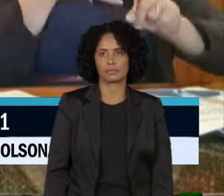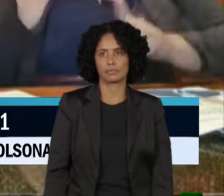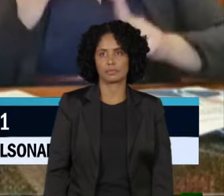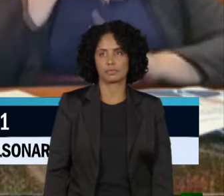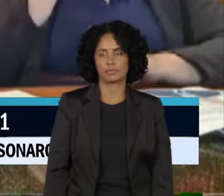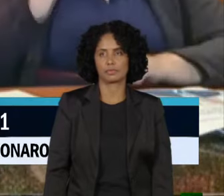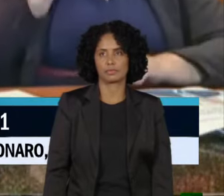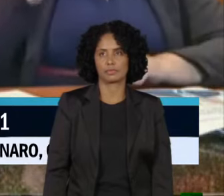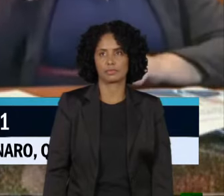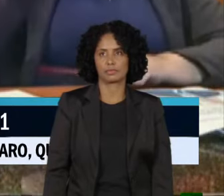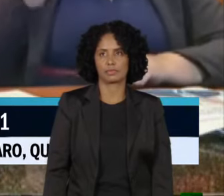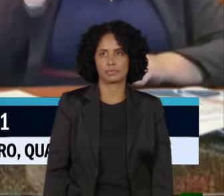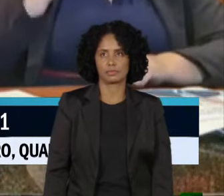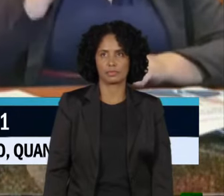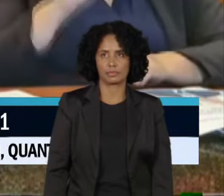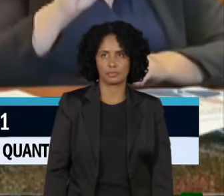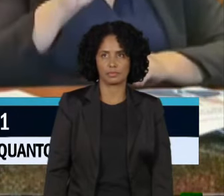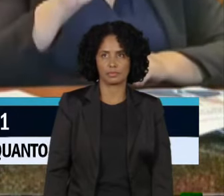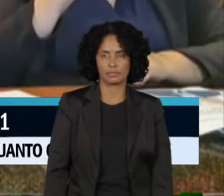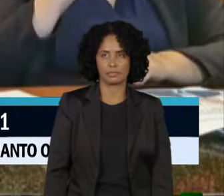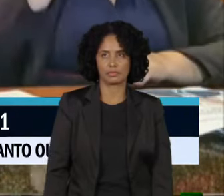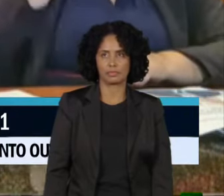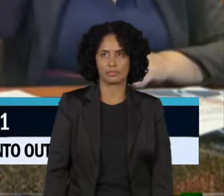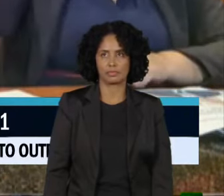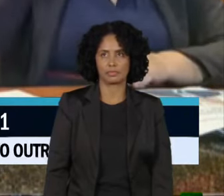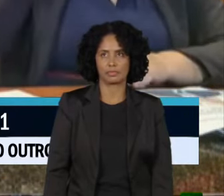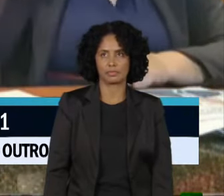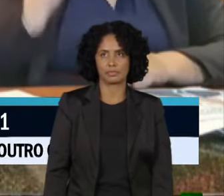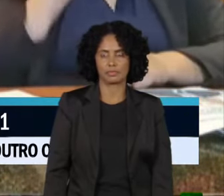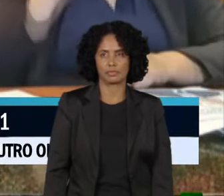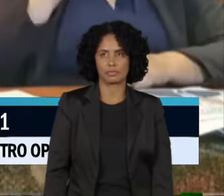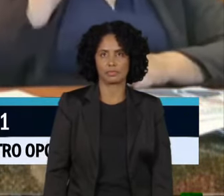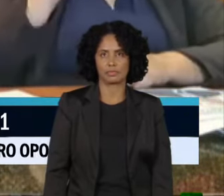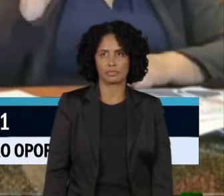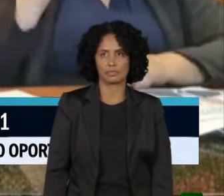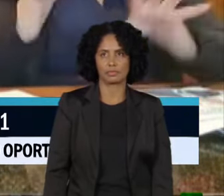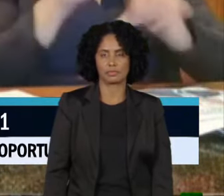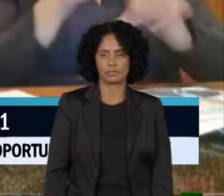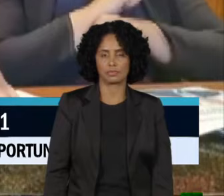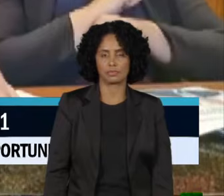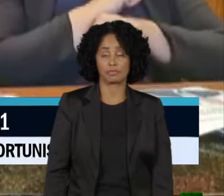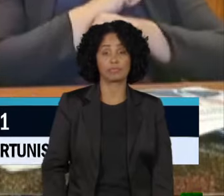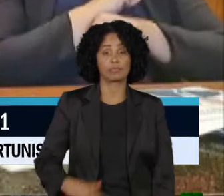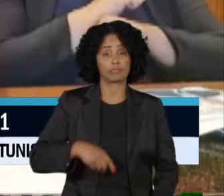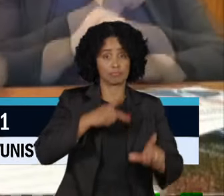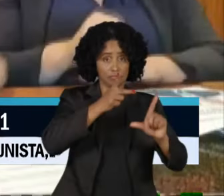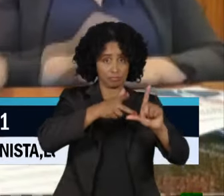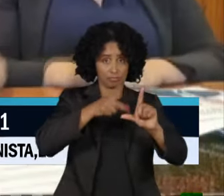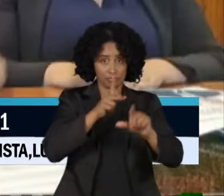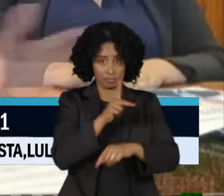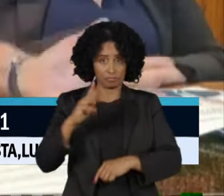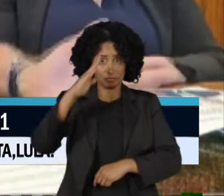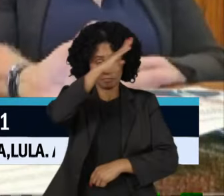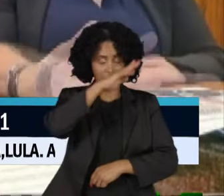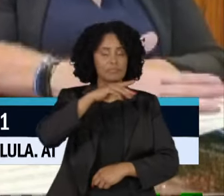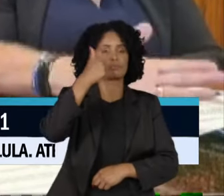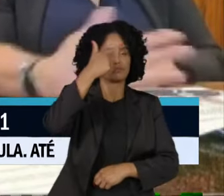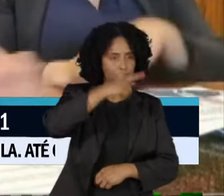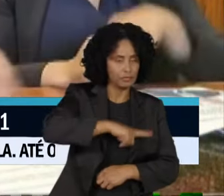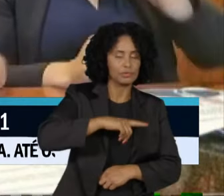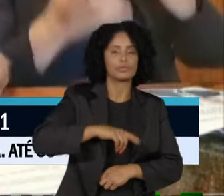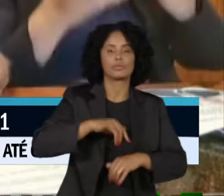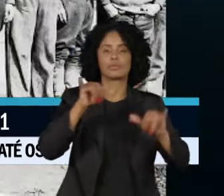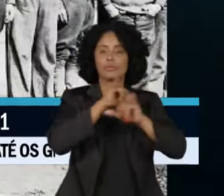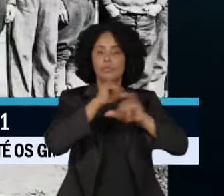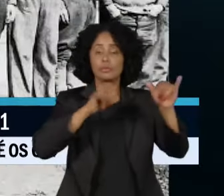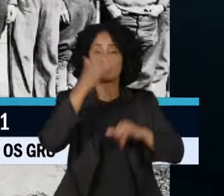de imunodeficiência adquirida muito mais rápido que o previsto. Na mesma live, Bolsonaro fez uma associação sem